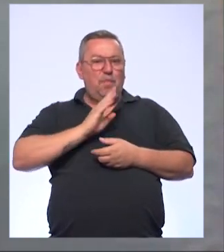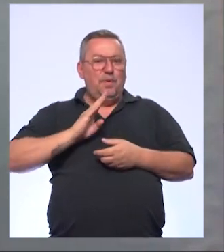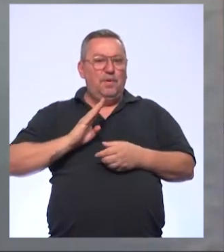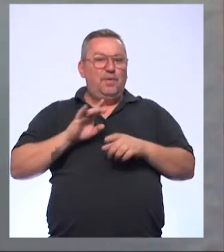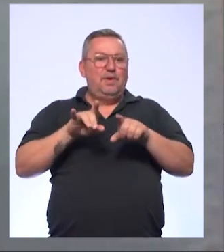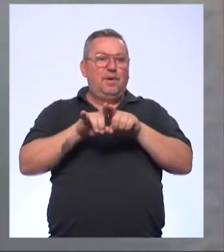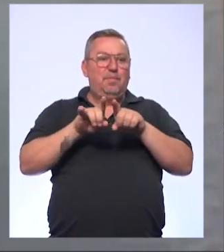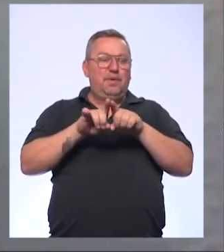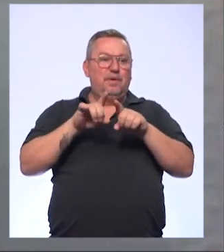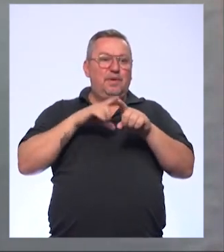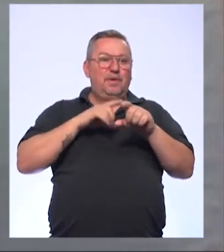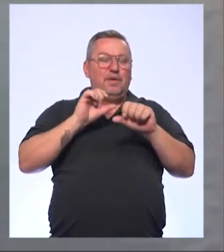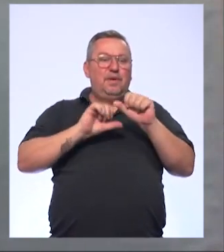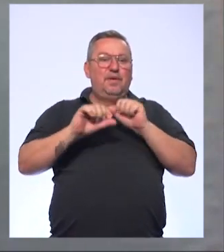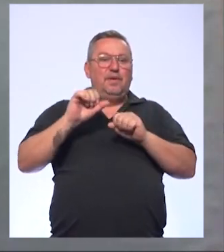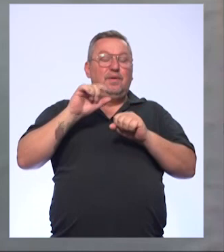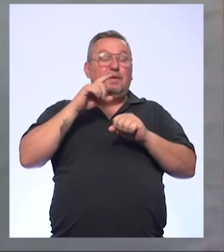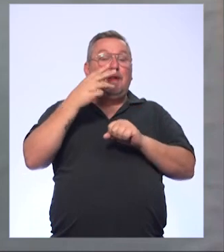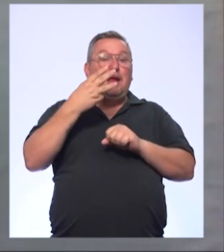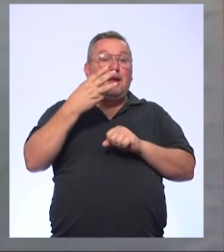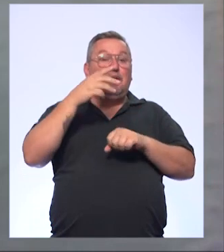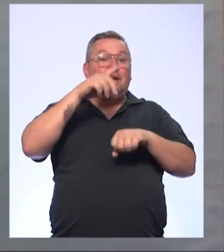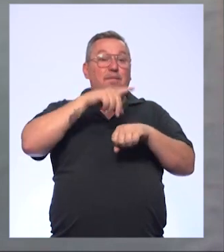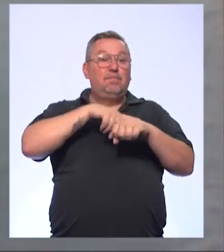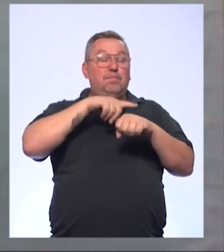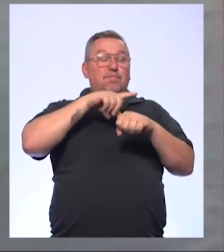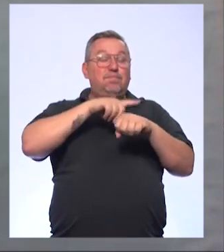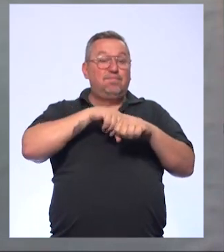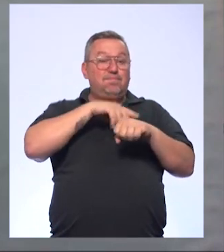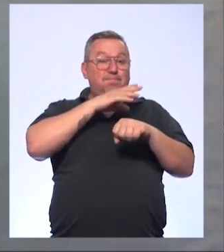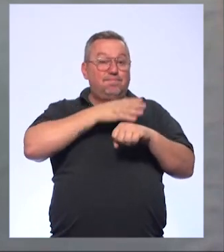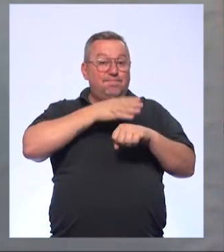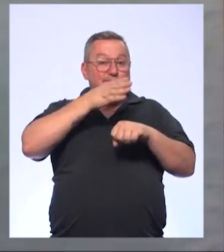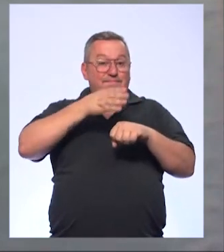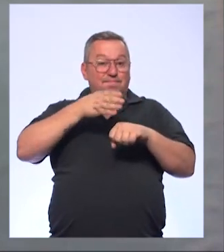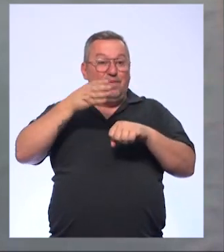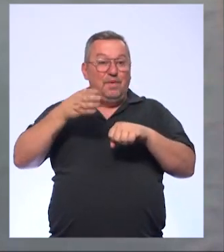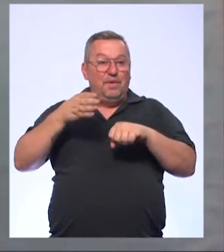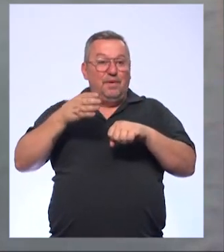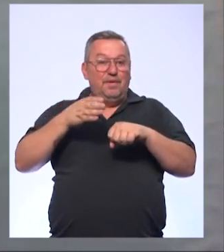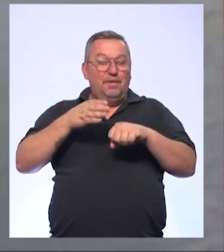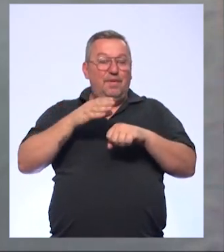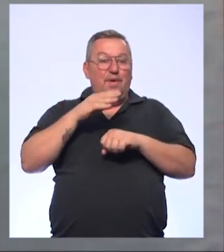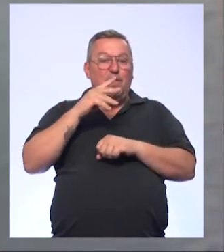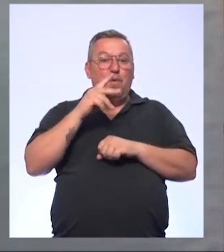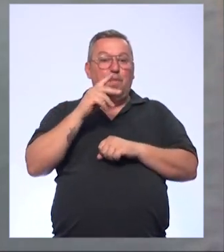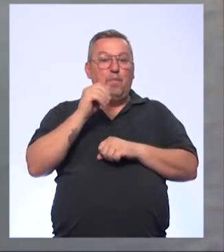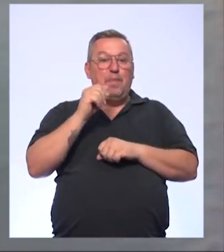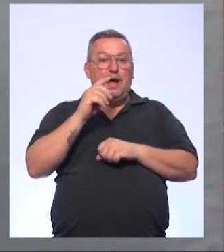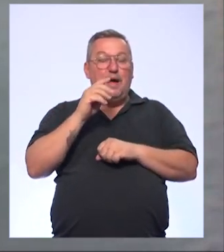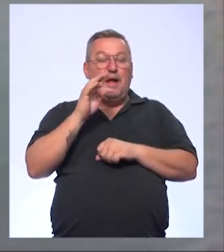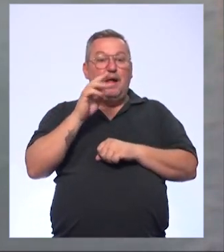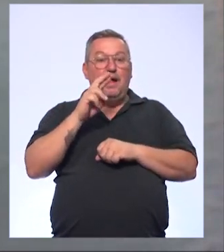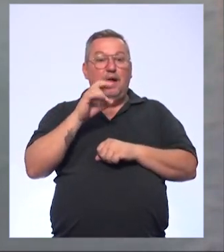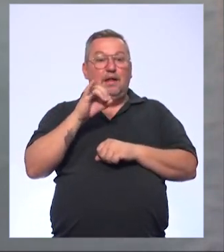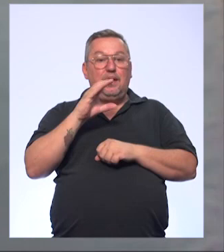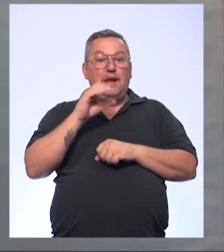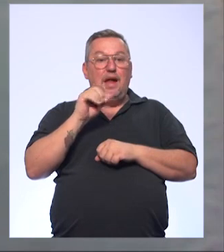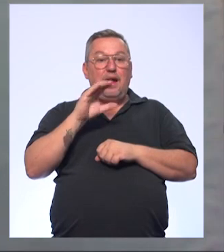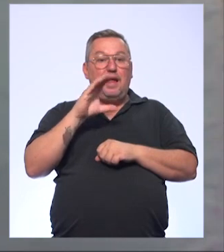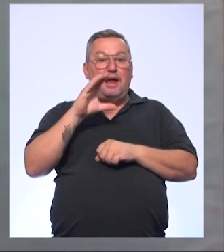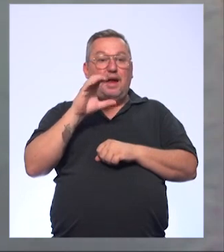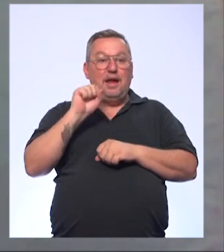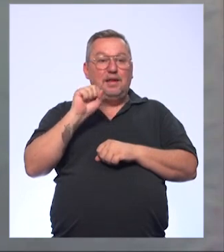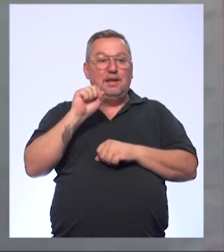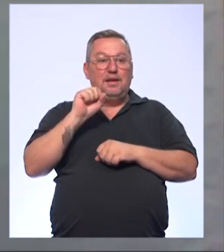eu falei que os hebreus eles passaram por 3 eras. Olha só. Era dos patriarcas.